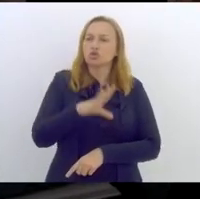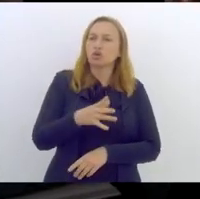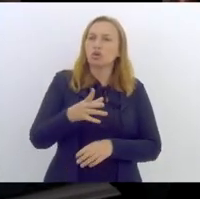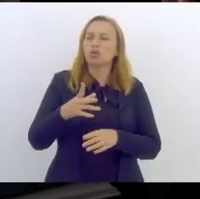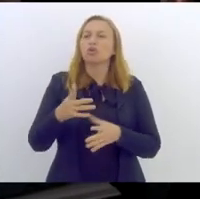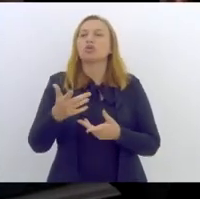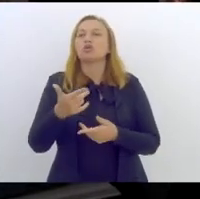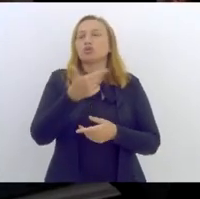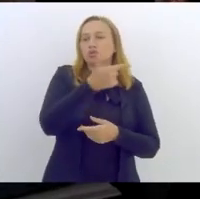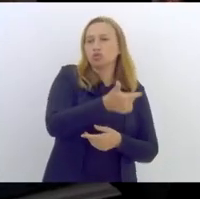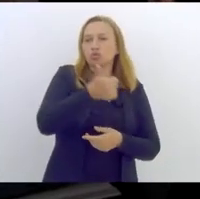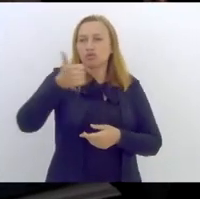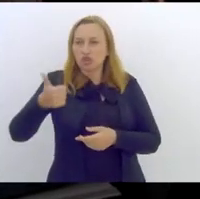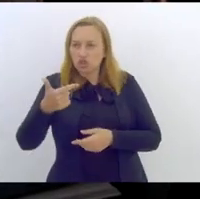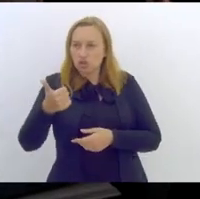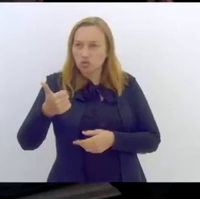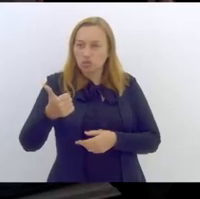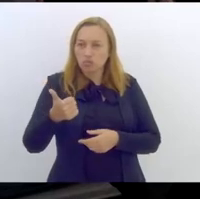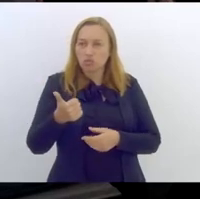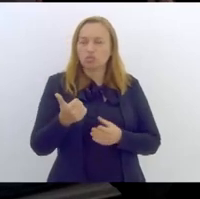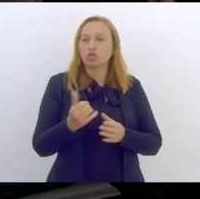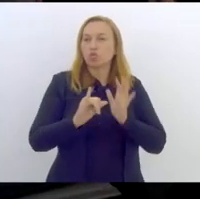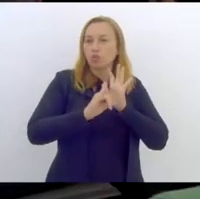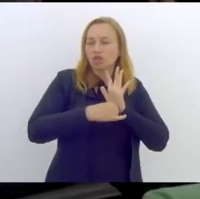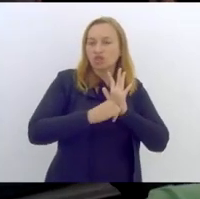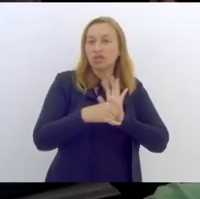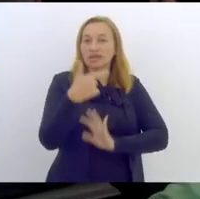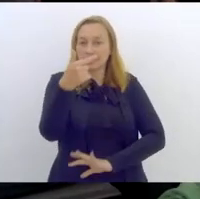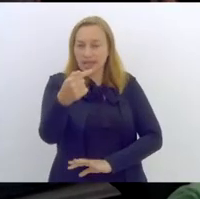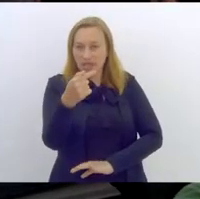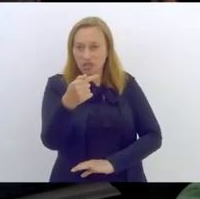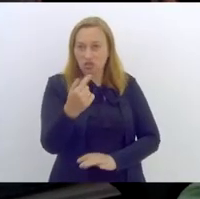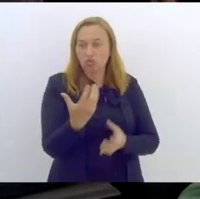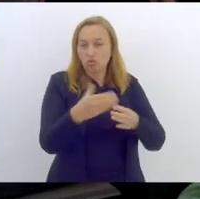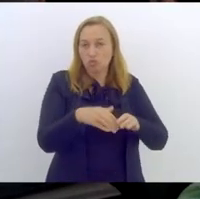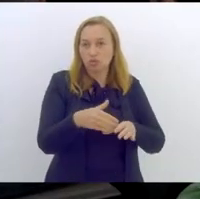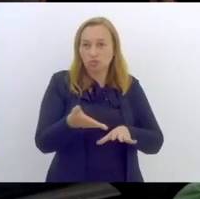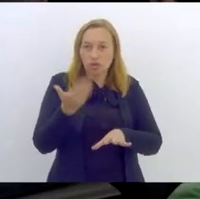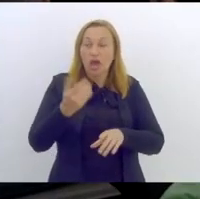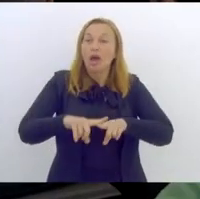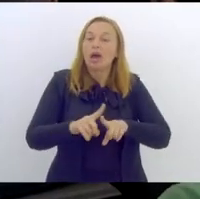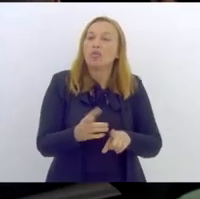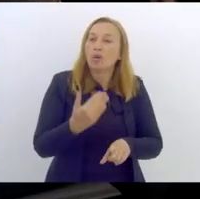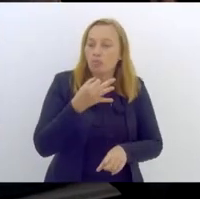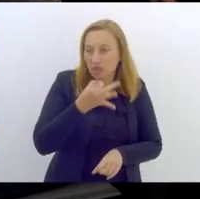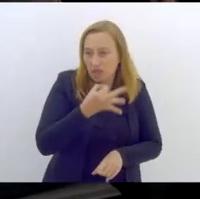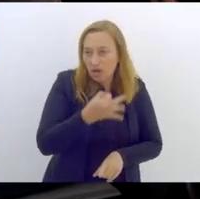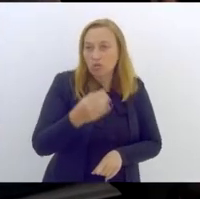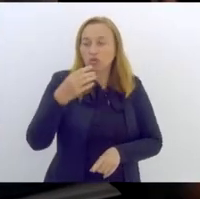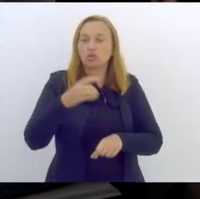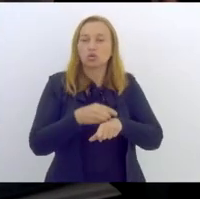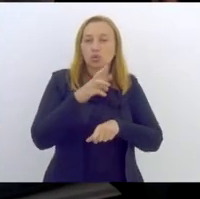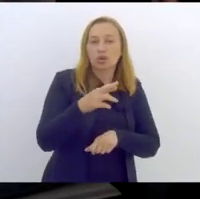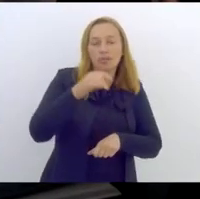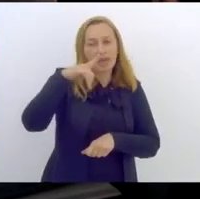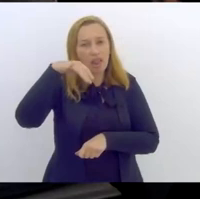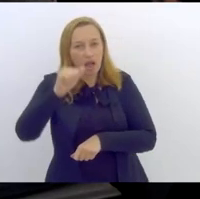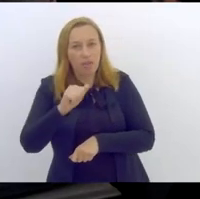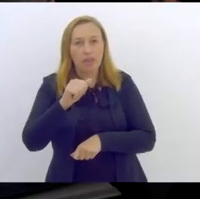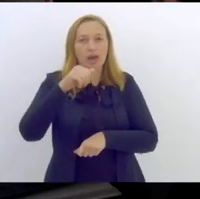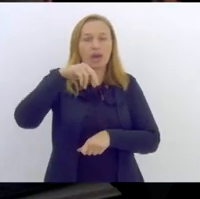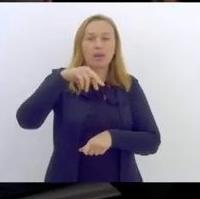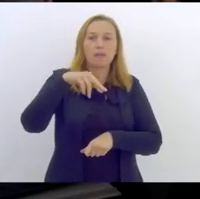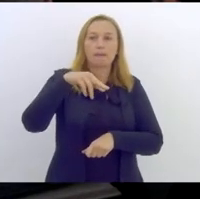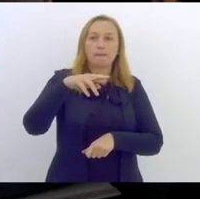2021 são sete editais então a minha sugestão Doutora Milena Doutor Jansen Marcelo Dra Renata